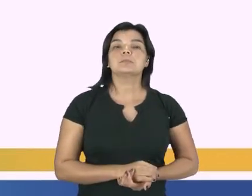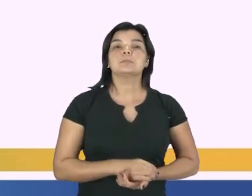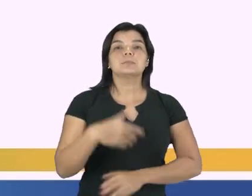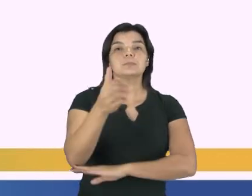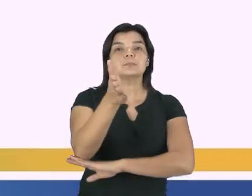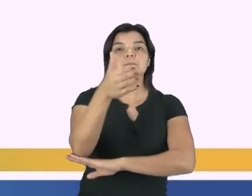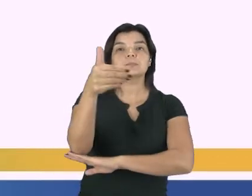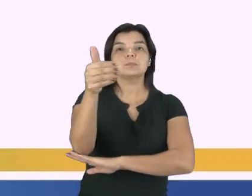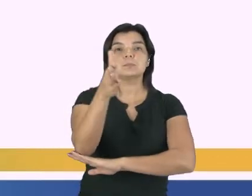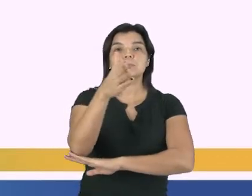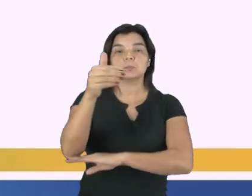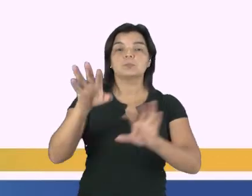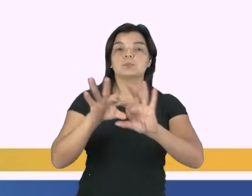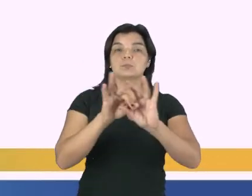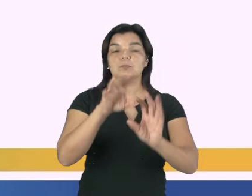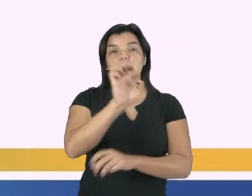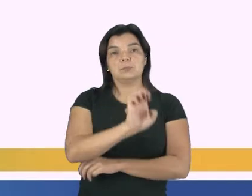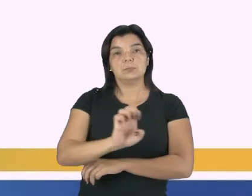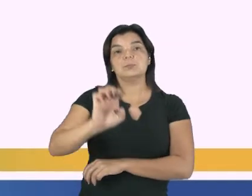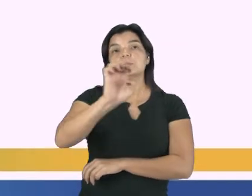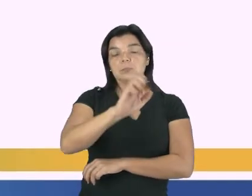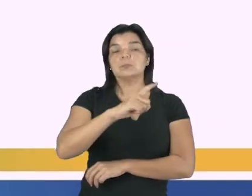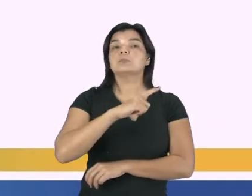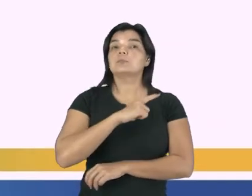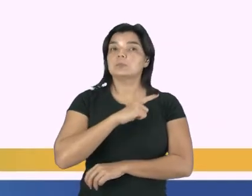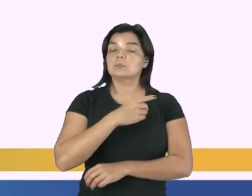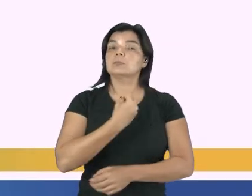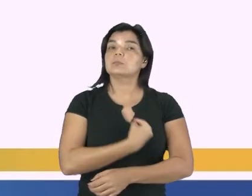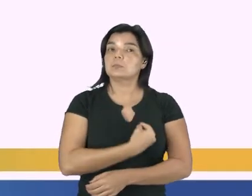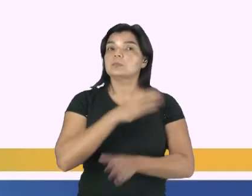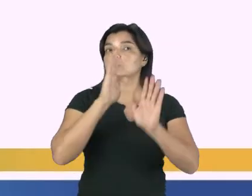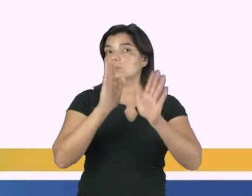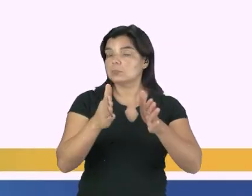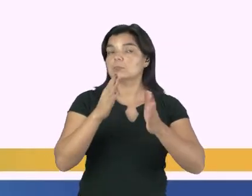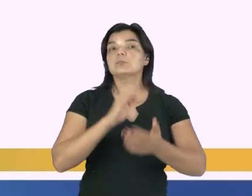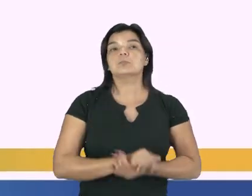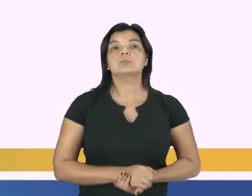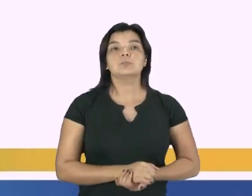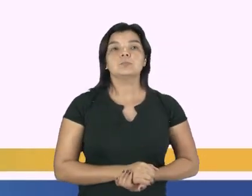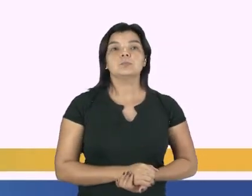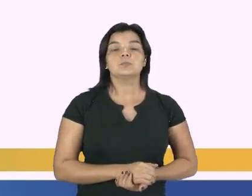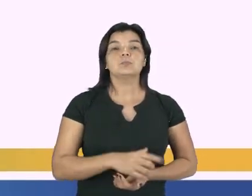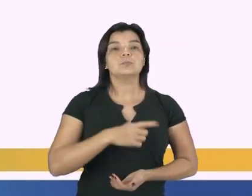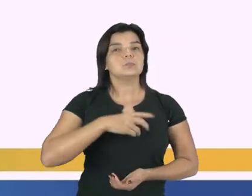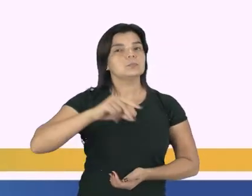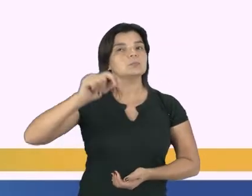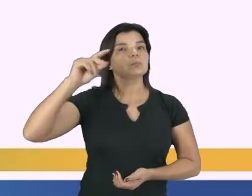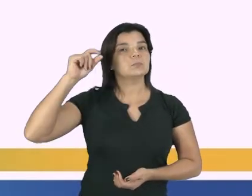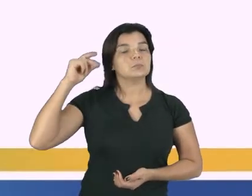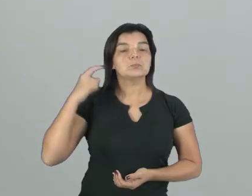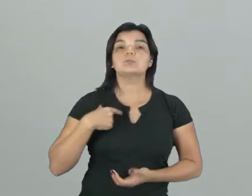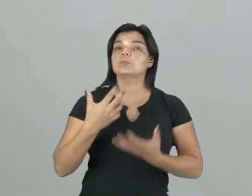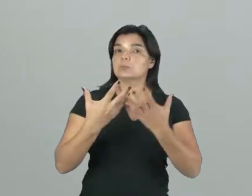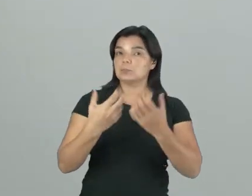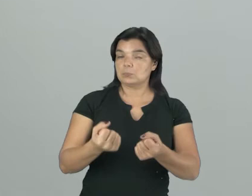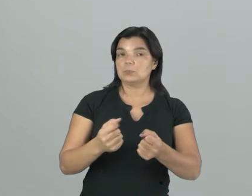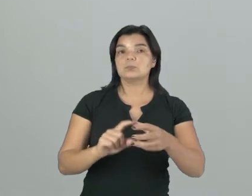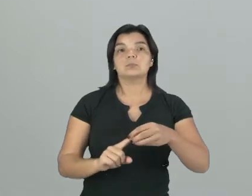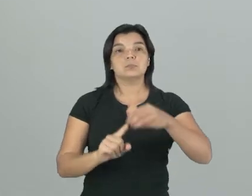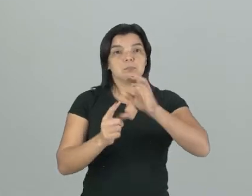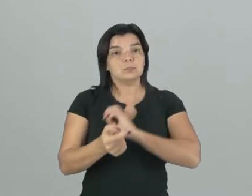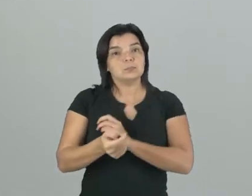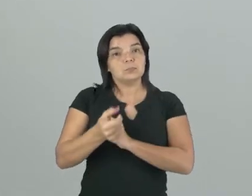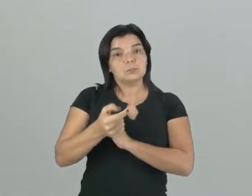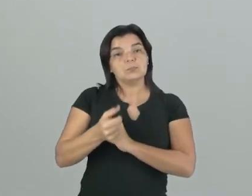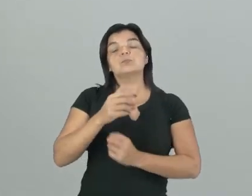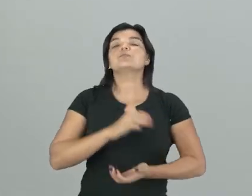a bandeira da União Europeia. Então ela está nesse estágio já de há muito tempo que adotaram a